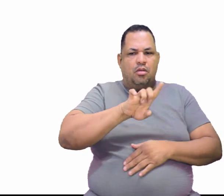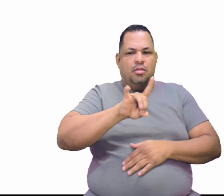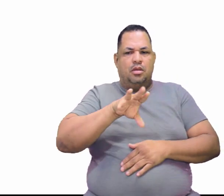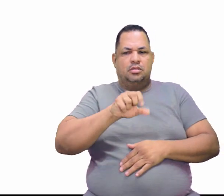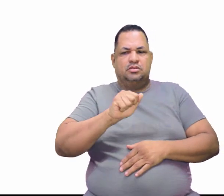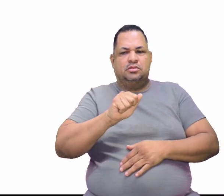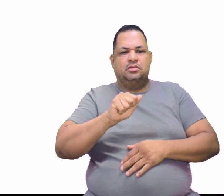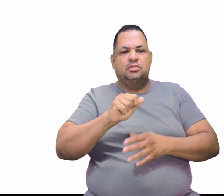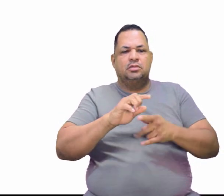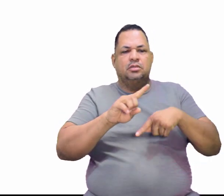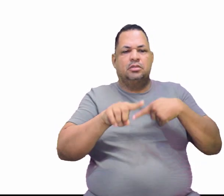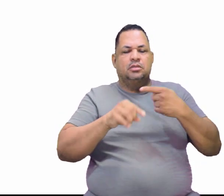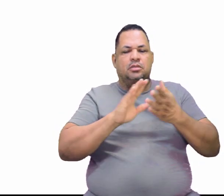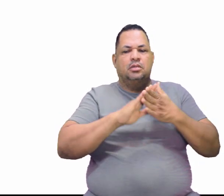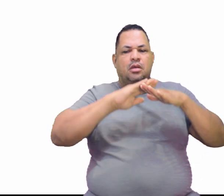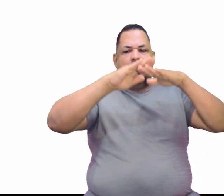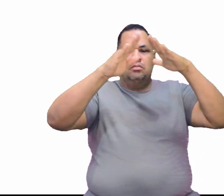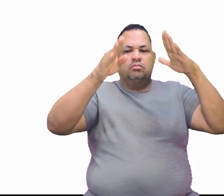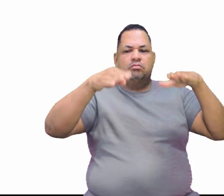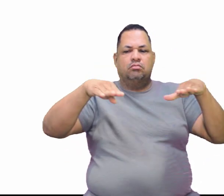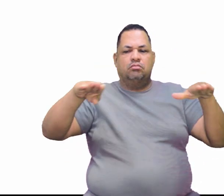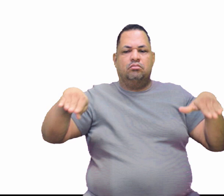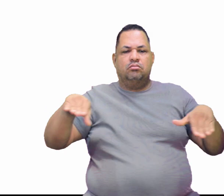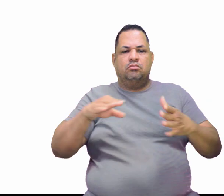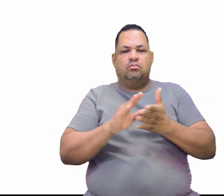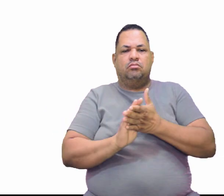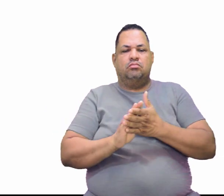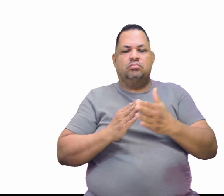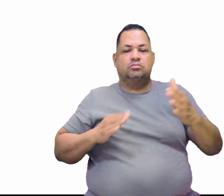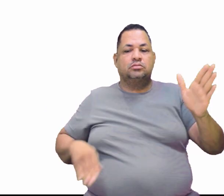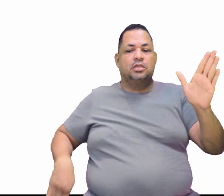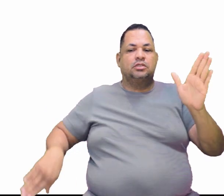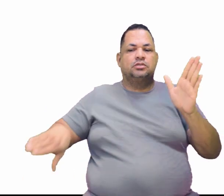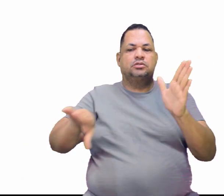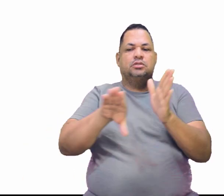E daí, senhores, rumo ao Atlântico.